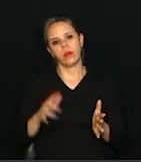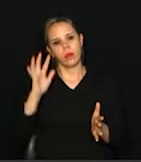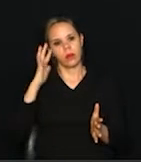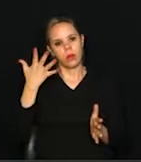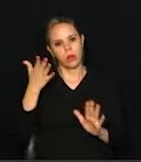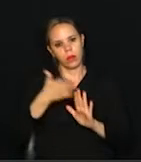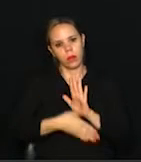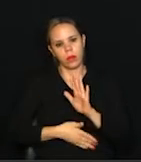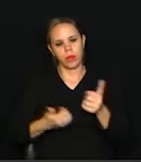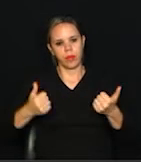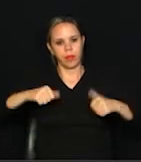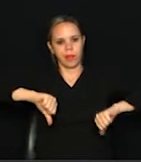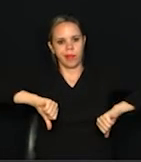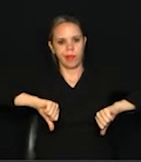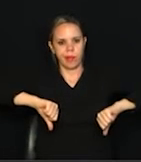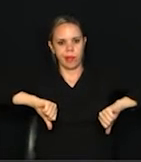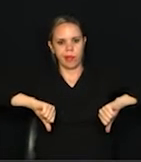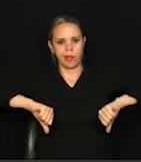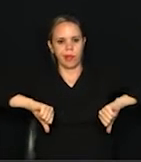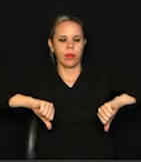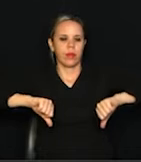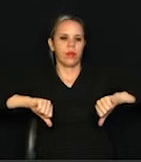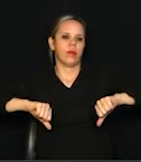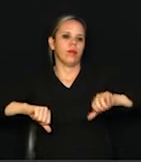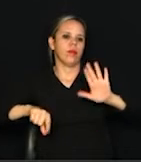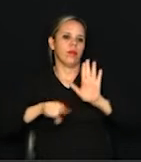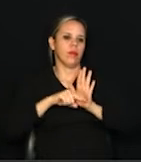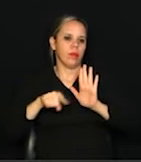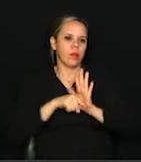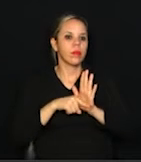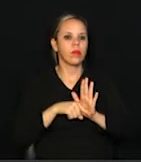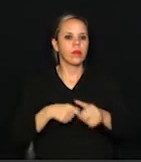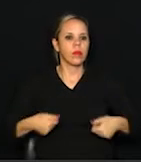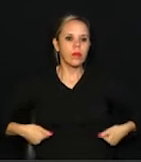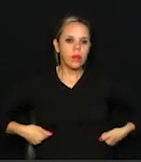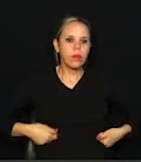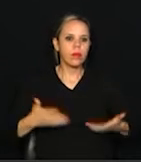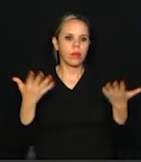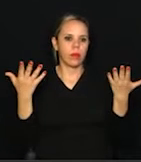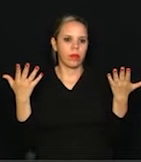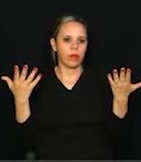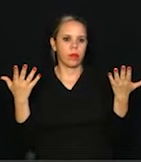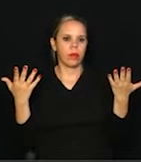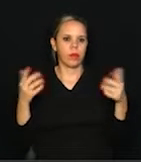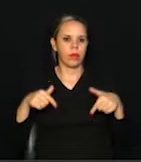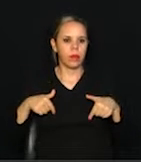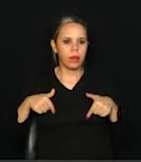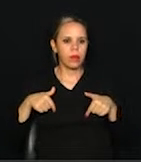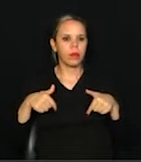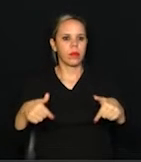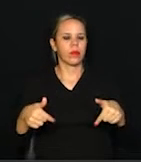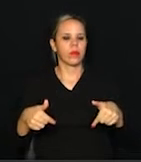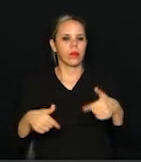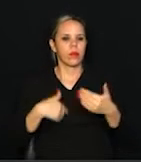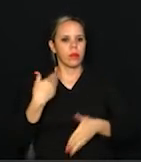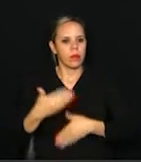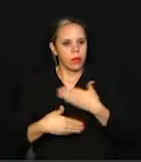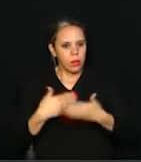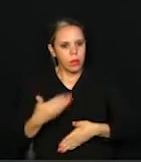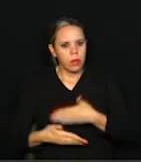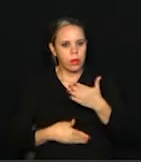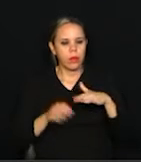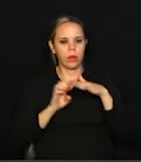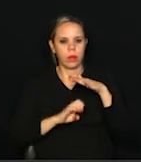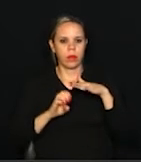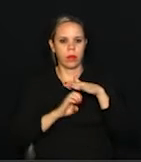resultado negativo. Ou seja, nós gastamos com essas ações no cotidiano da